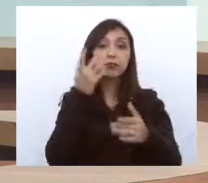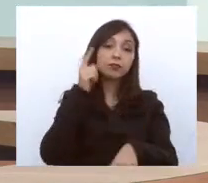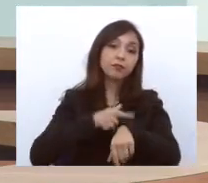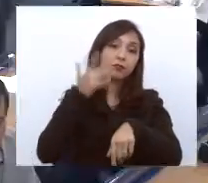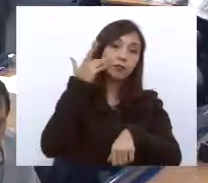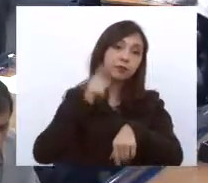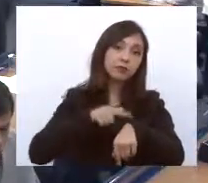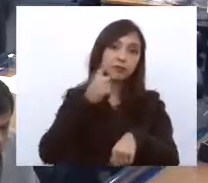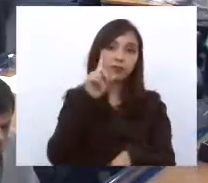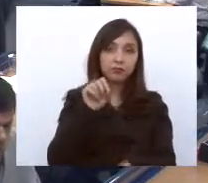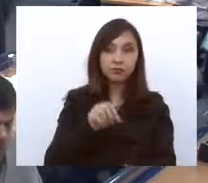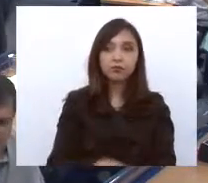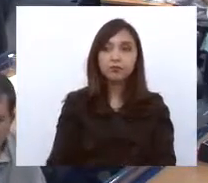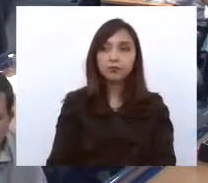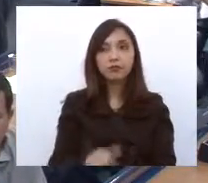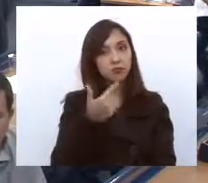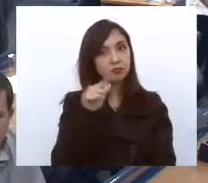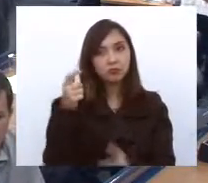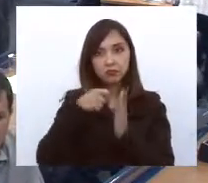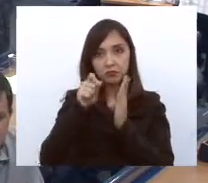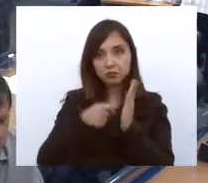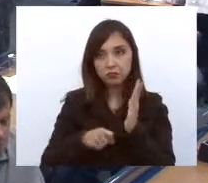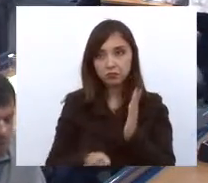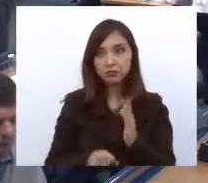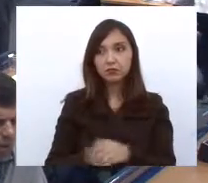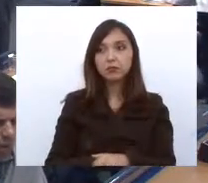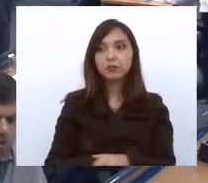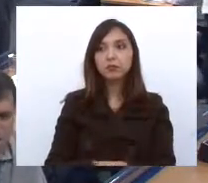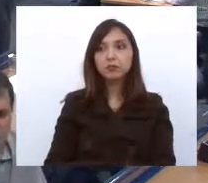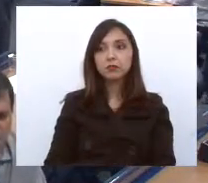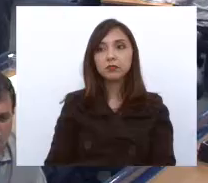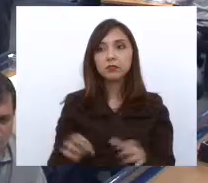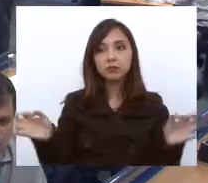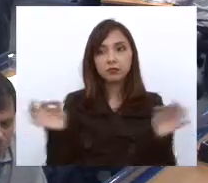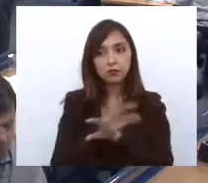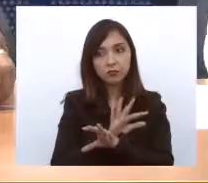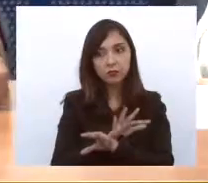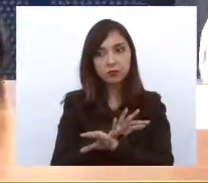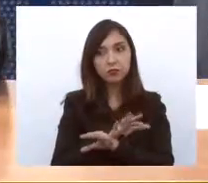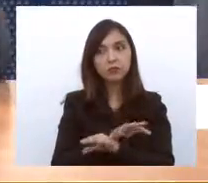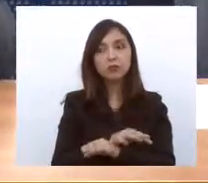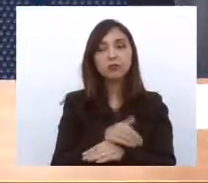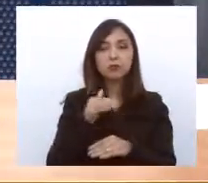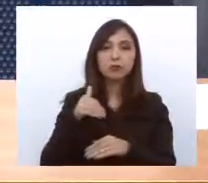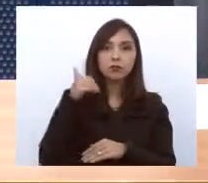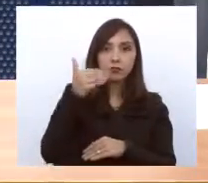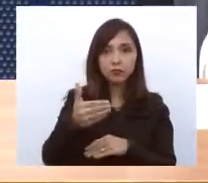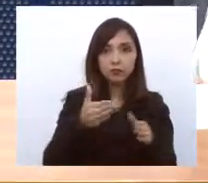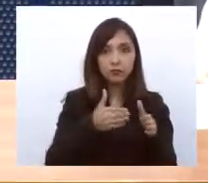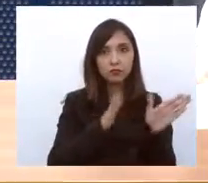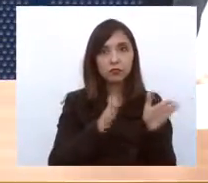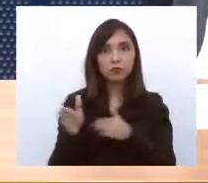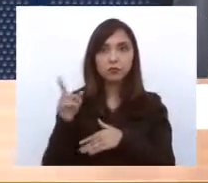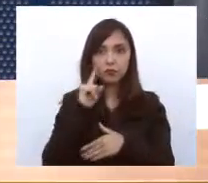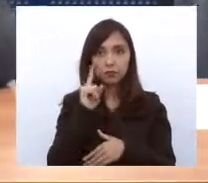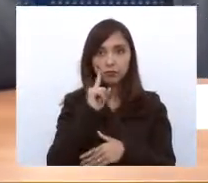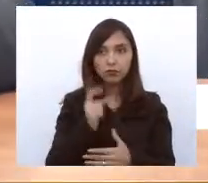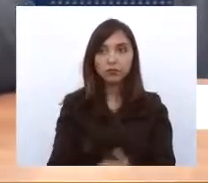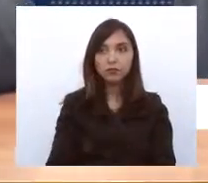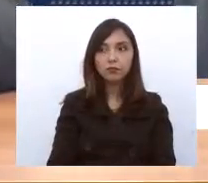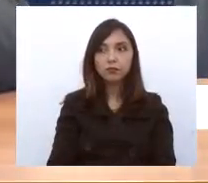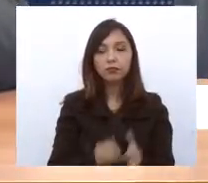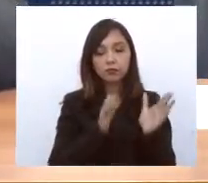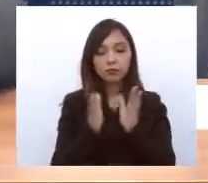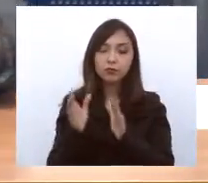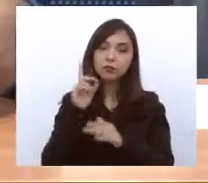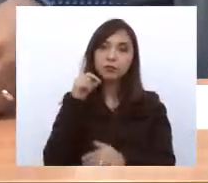horas. Como não há mais item para ser tratado, dou por encerrada essa parte da sessão e passamos para a ordem do dia. Pela ordem, presidente.